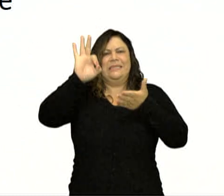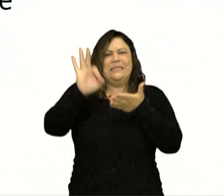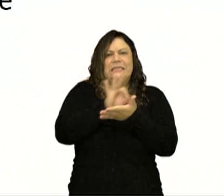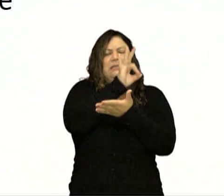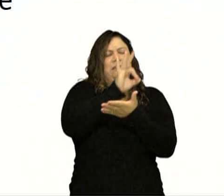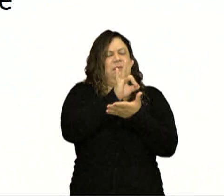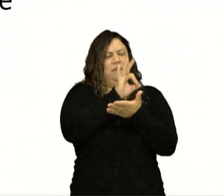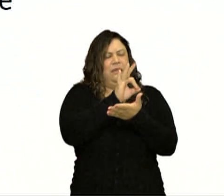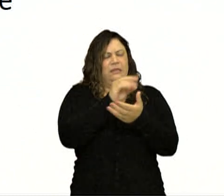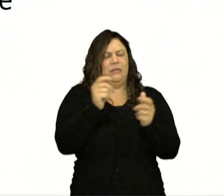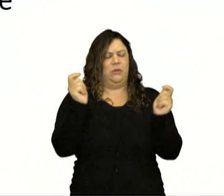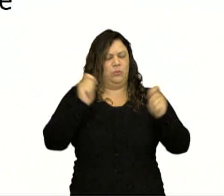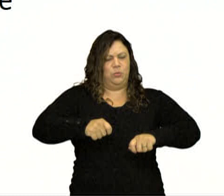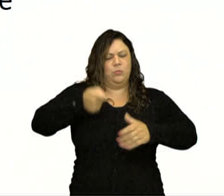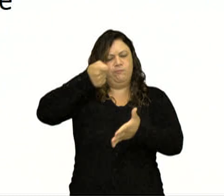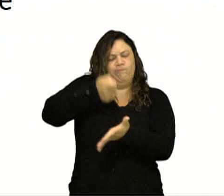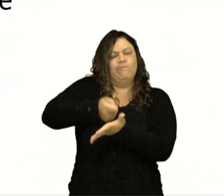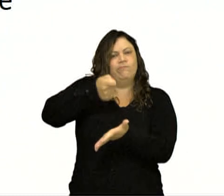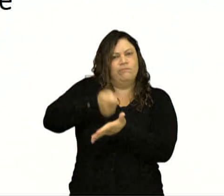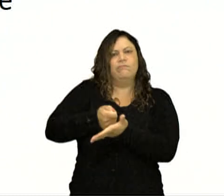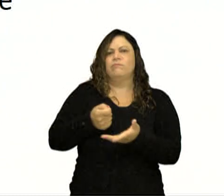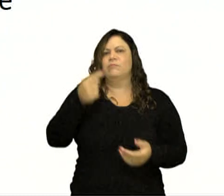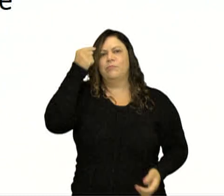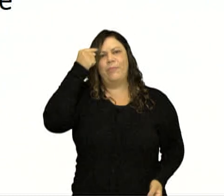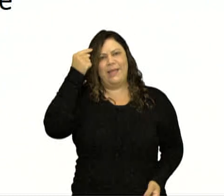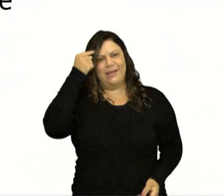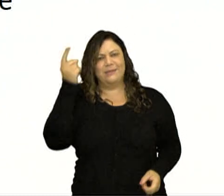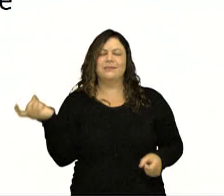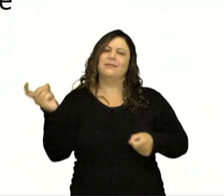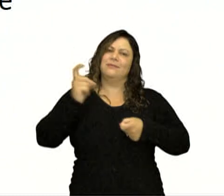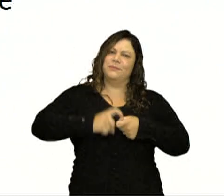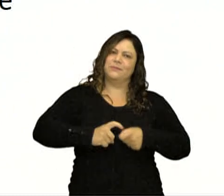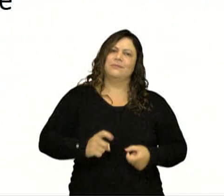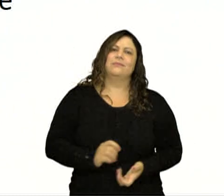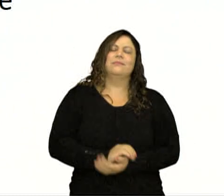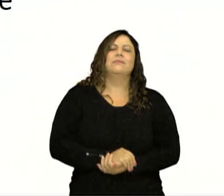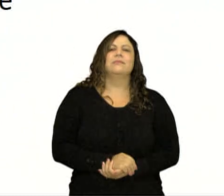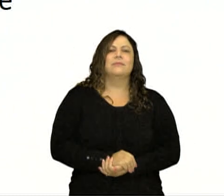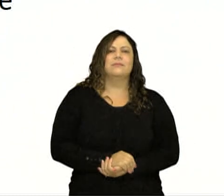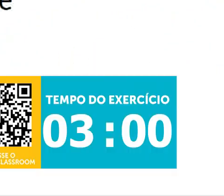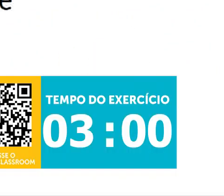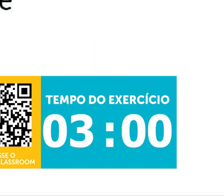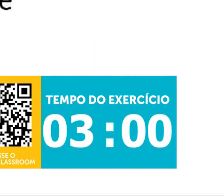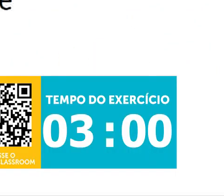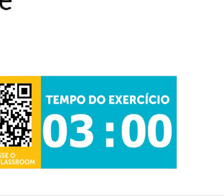duras sanções? Conseguem pensar um pouquinho? Nós já retornamos.